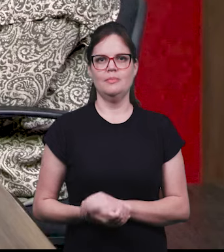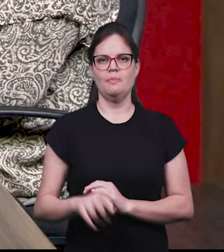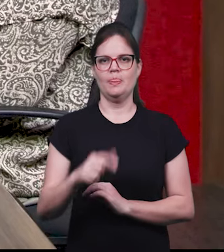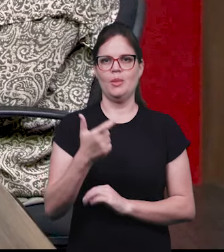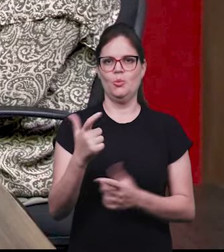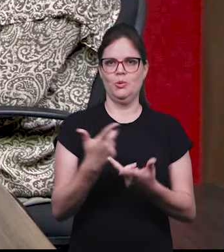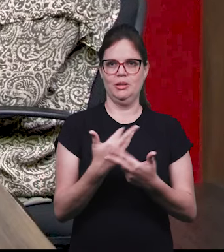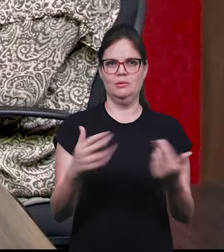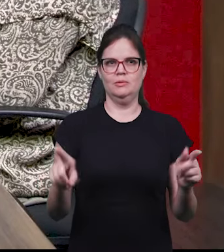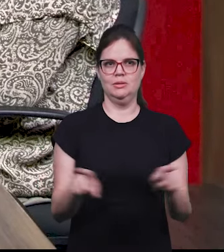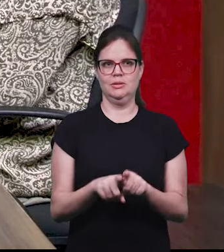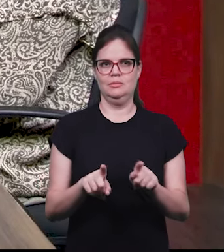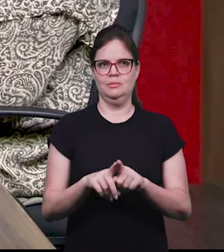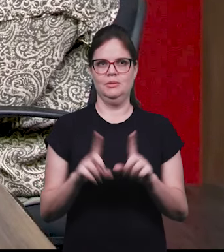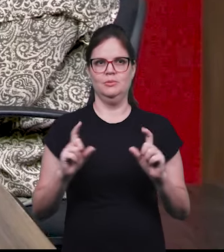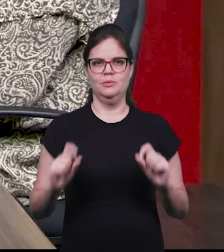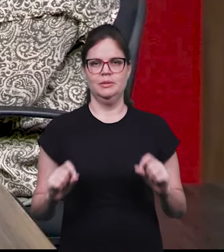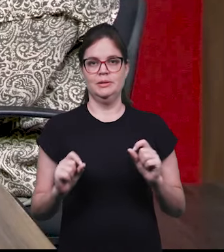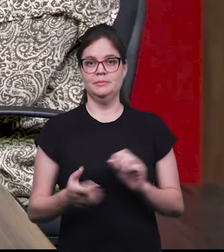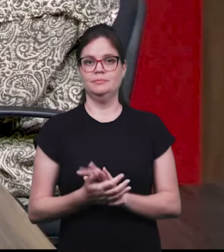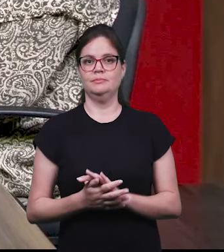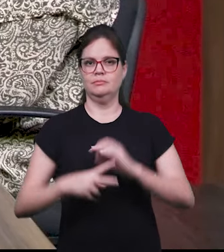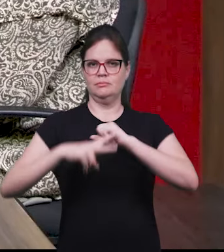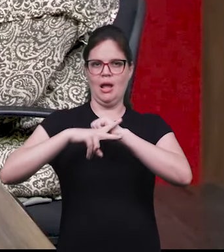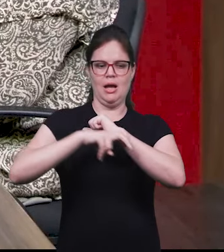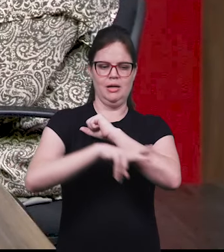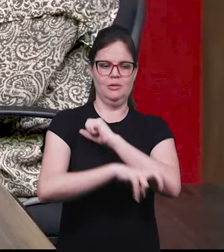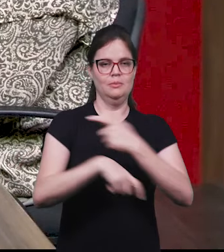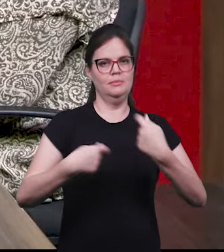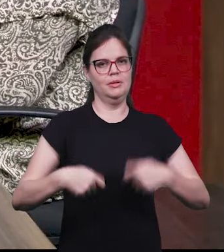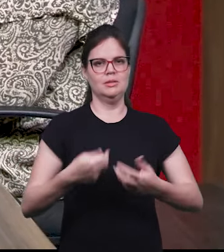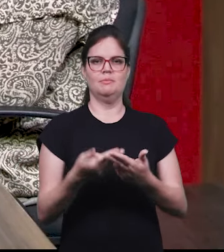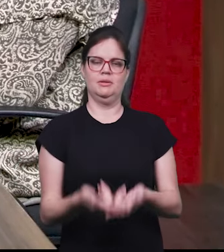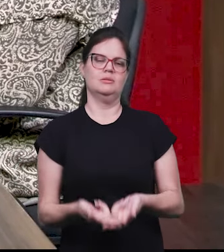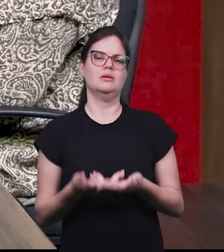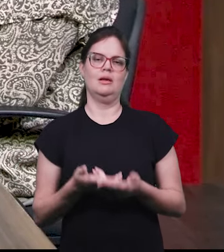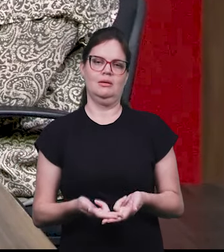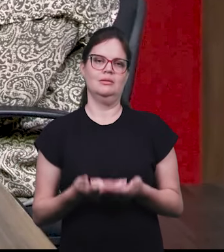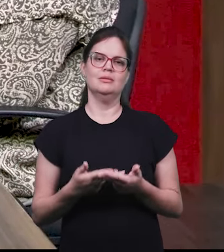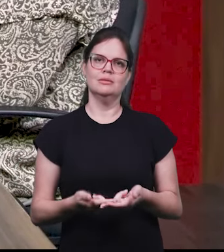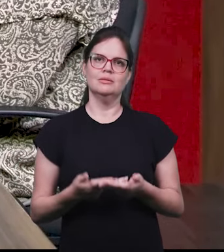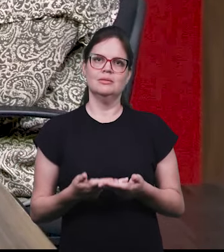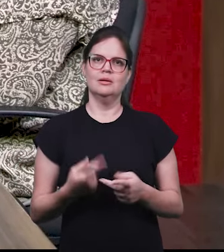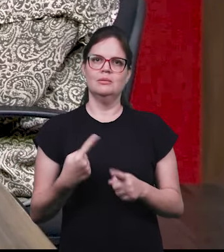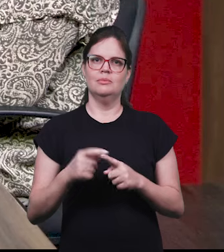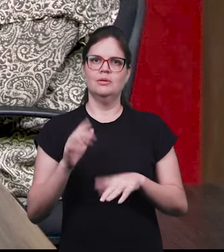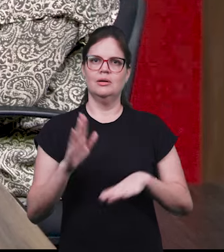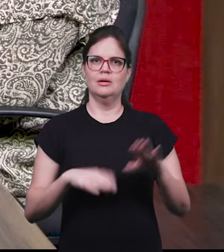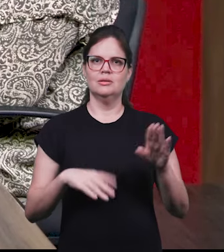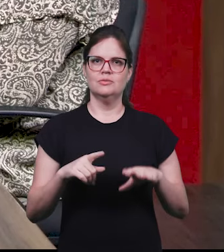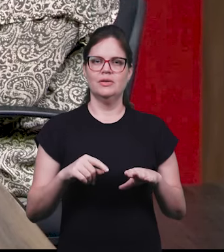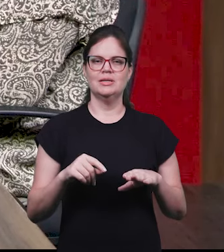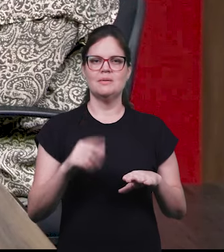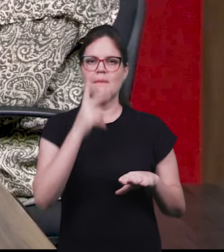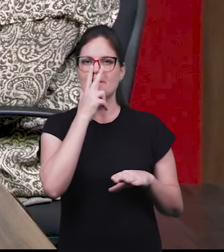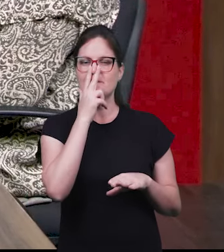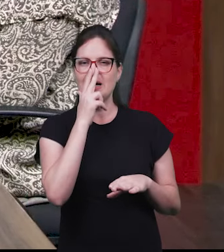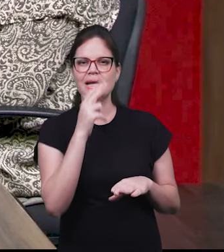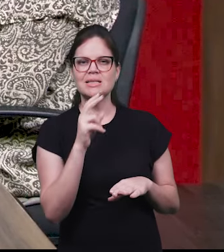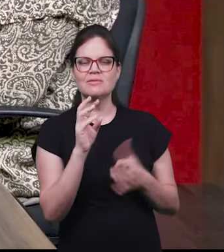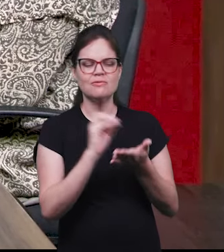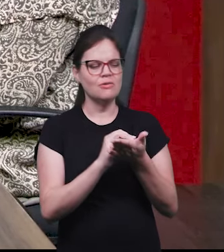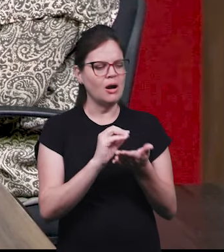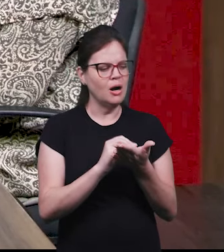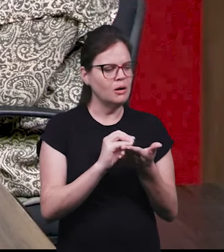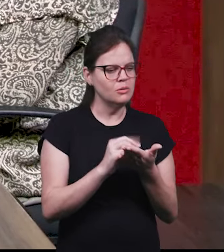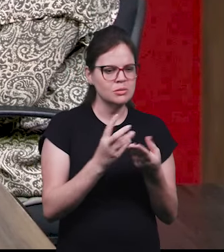assim, confirmando, né? Porque a arqueologia a gente tem que ter paciência. Porque às vezes ficam lacunas que